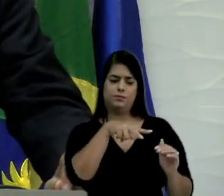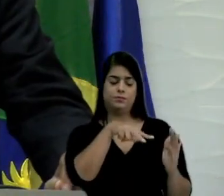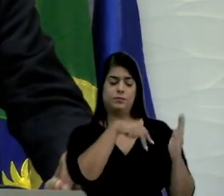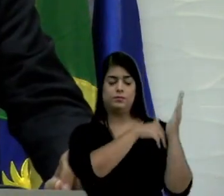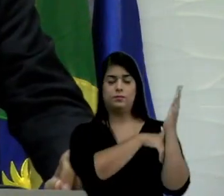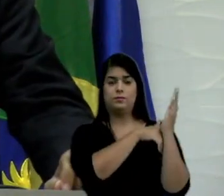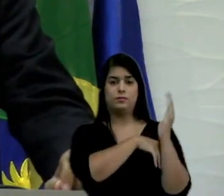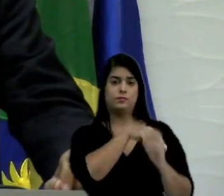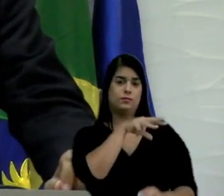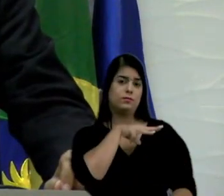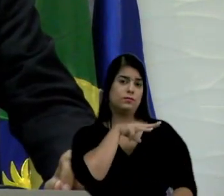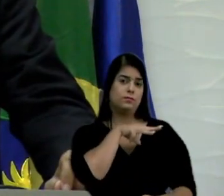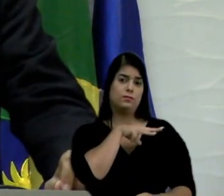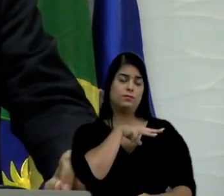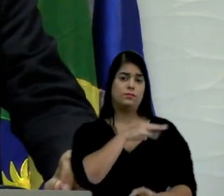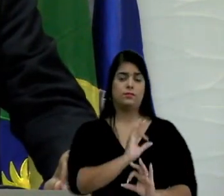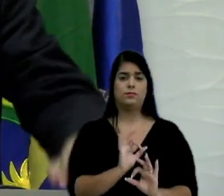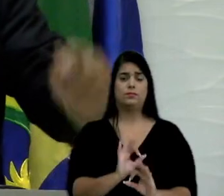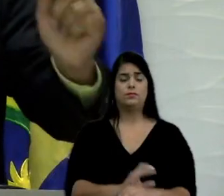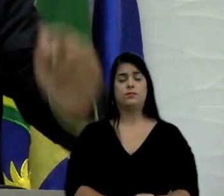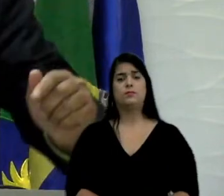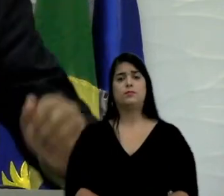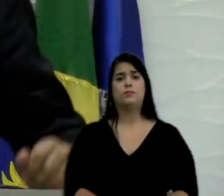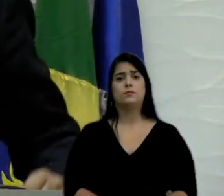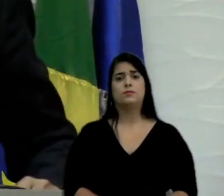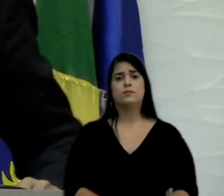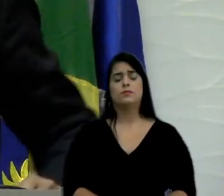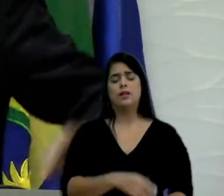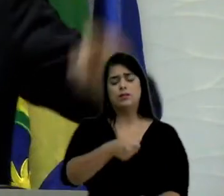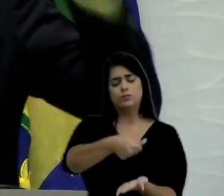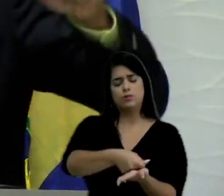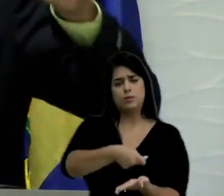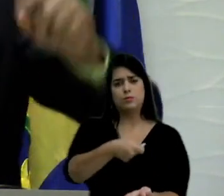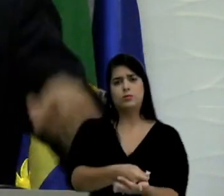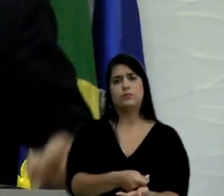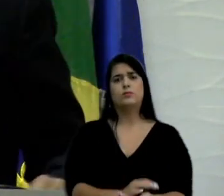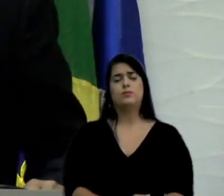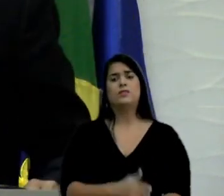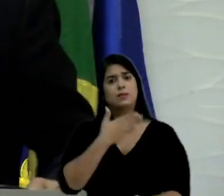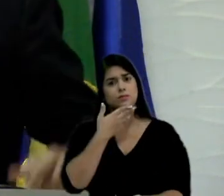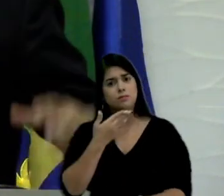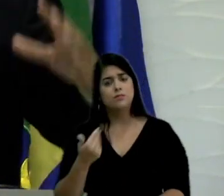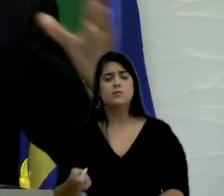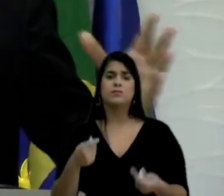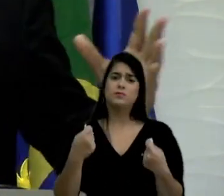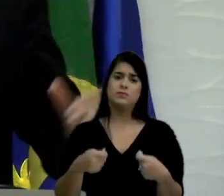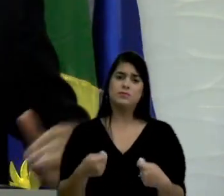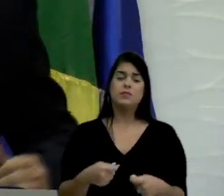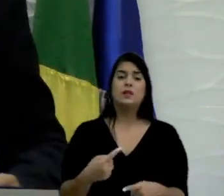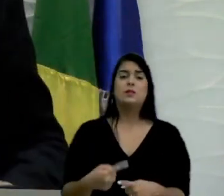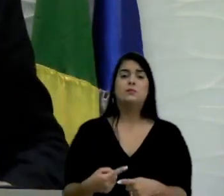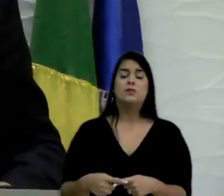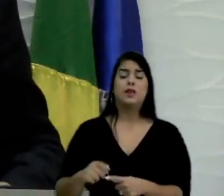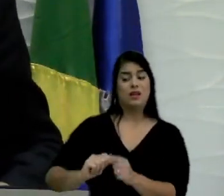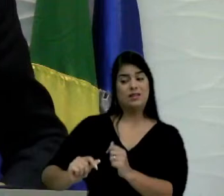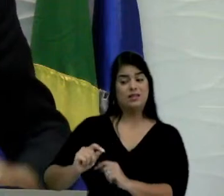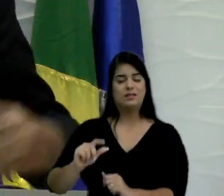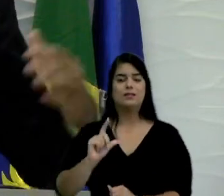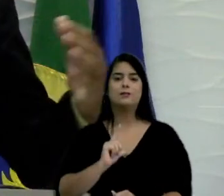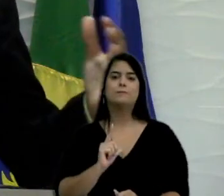preciso expor quem é e tá aí se cobrando para Se melhorar porque o dinheiro